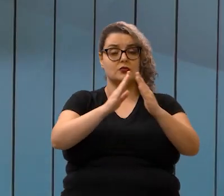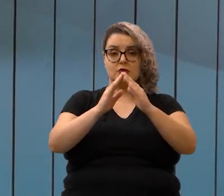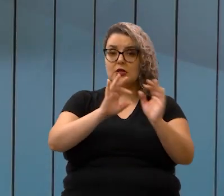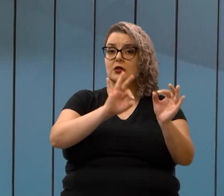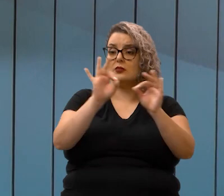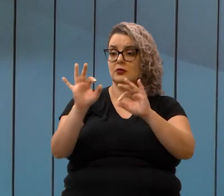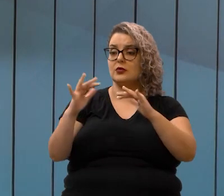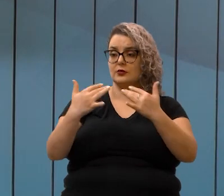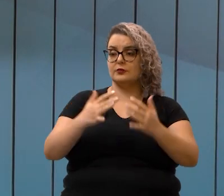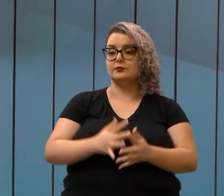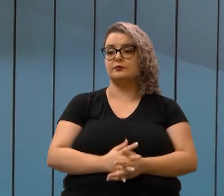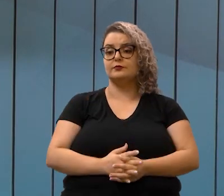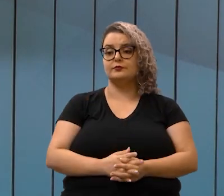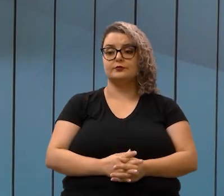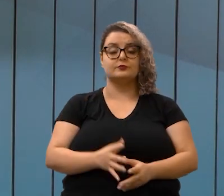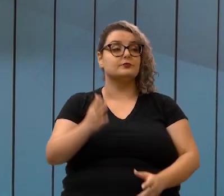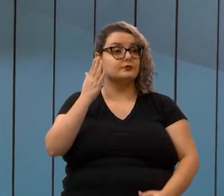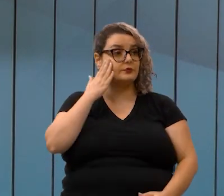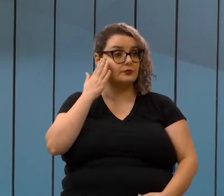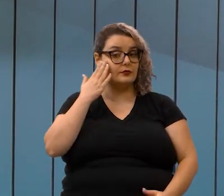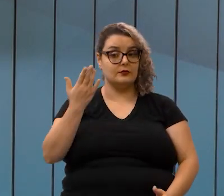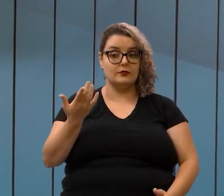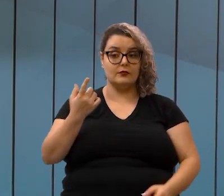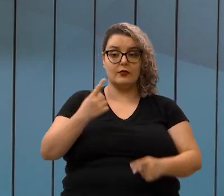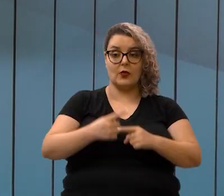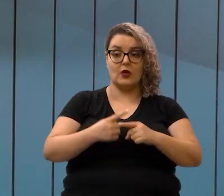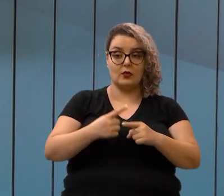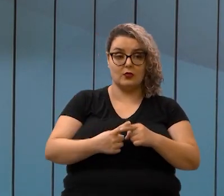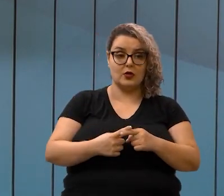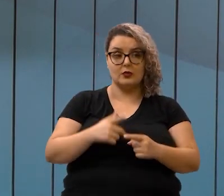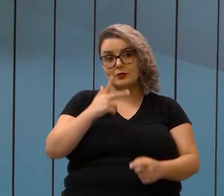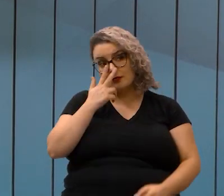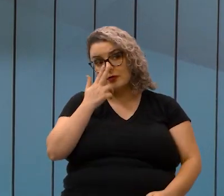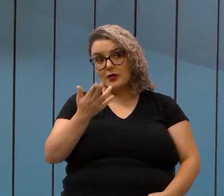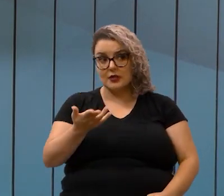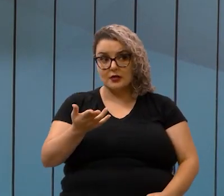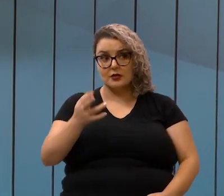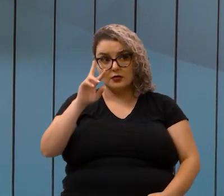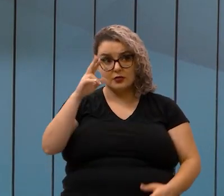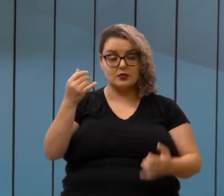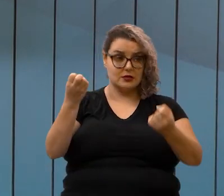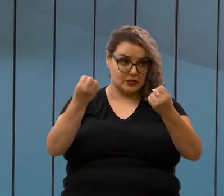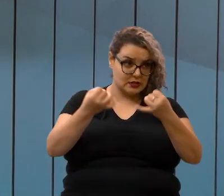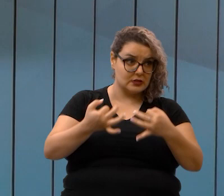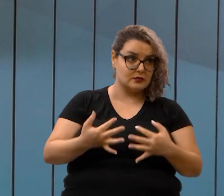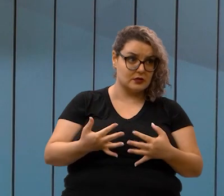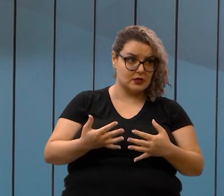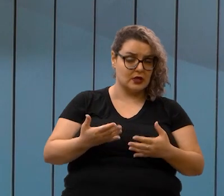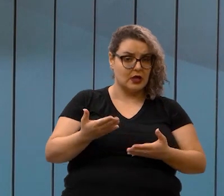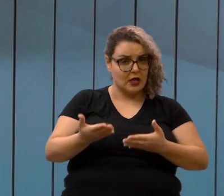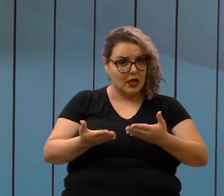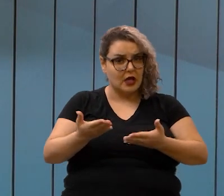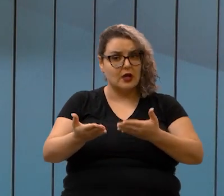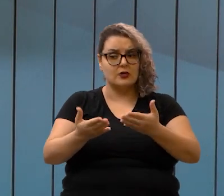que está nos acompanhando, entender aí, porque pelo que me parece, pelo que o senhor explicou, ela preserva bastante ali da